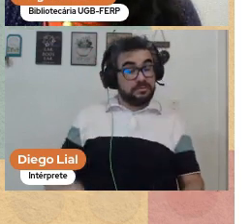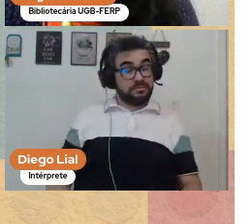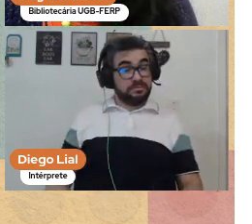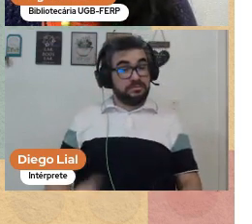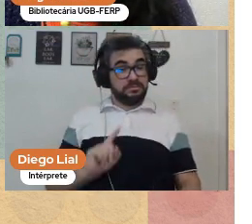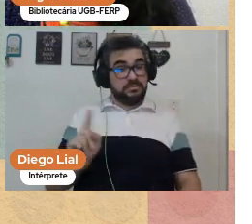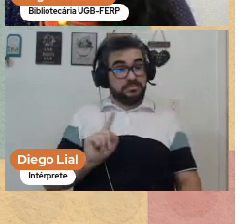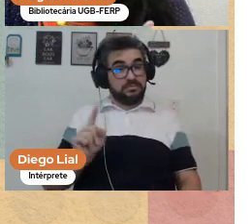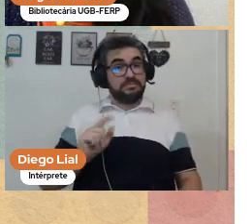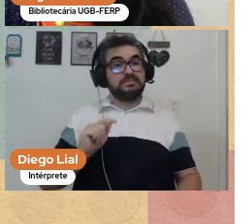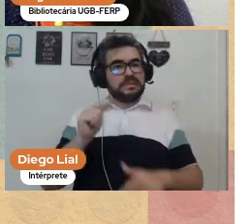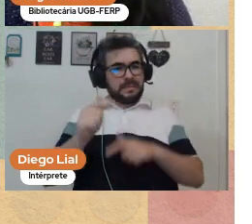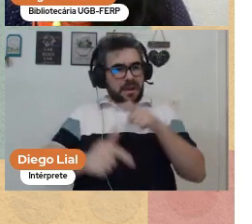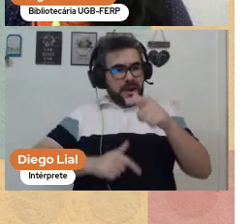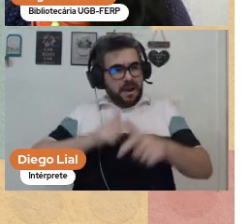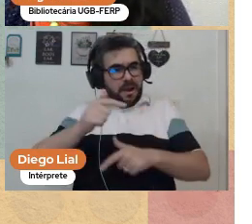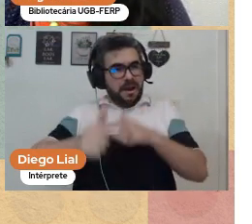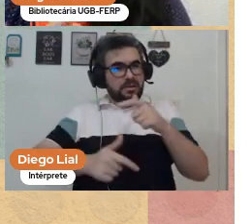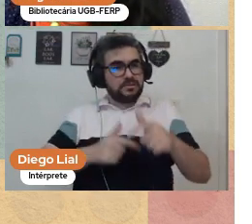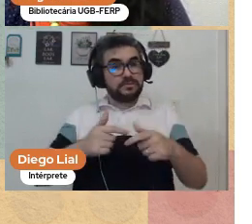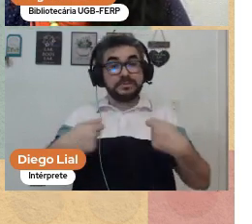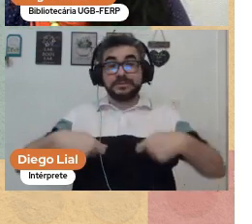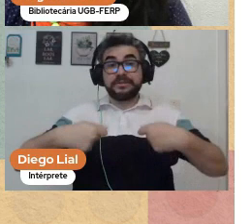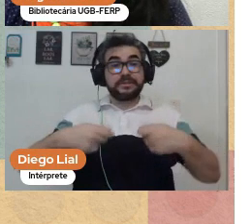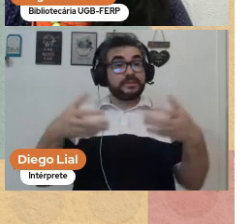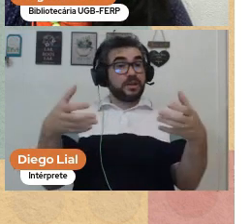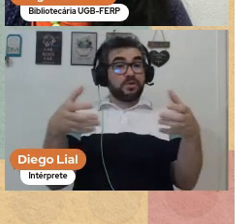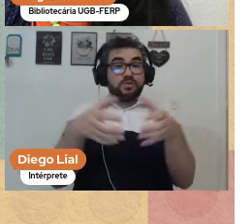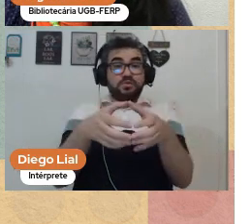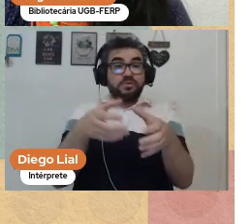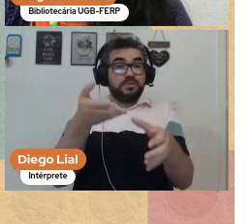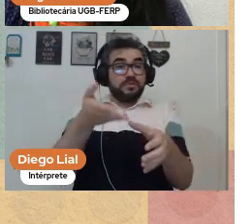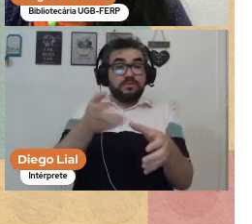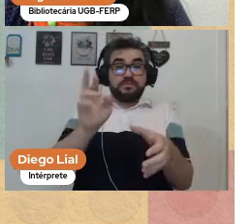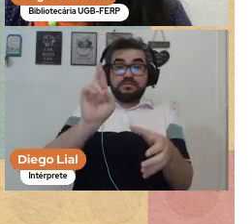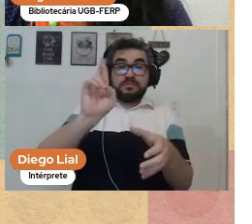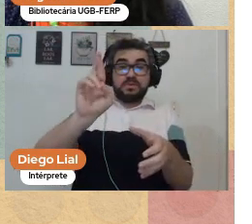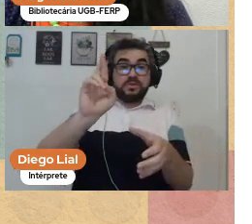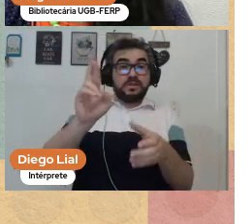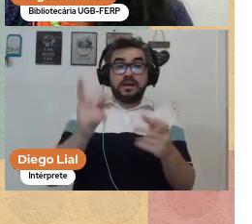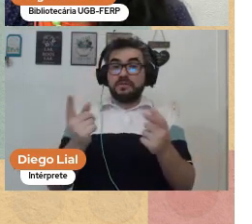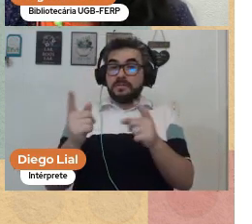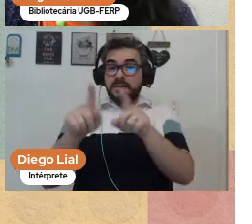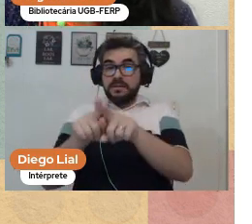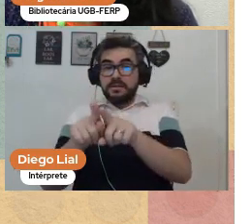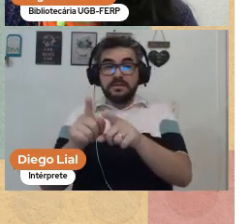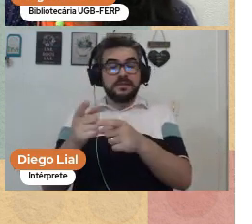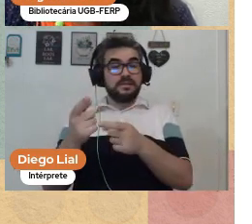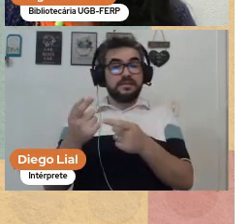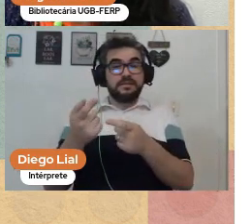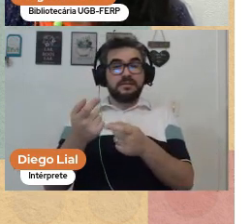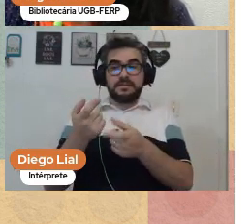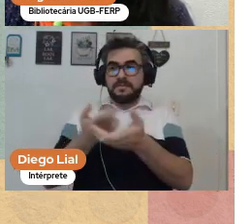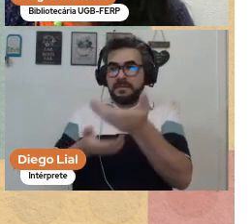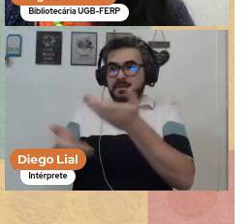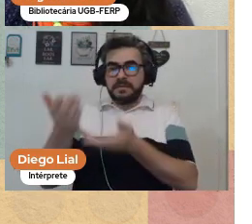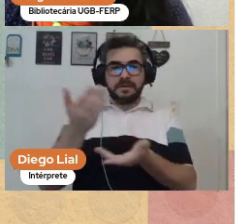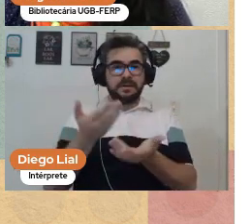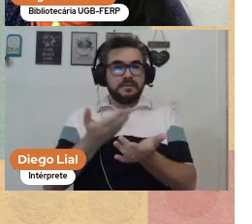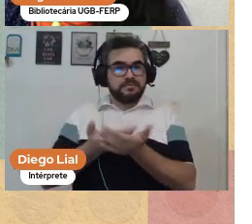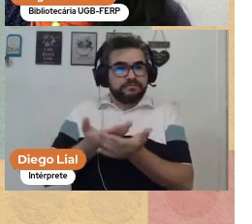E aí precisa desse grupo, dessa rede, né? Dessas parcerias, dos estudos, das práticas, para